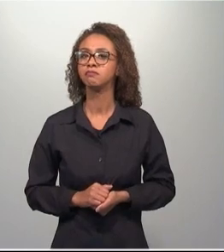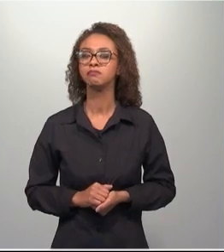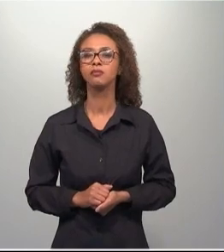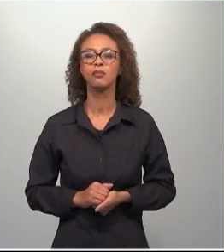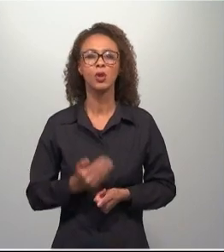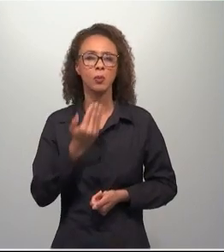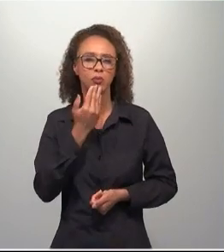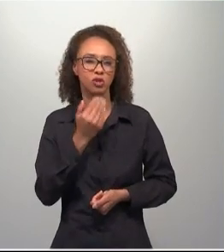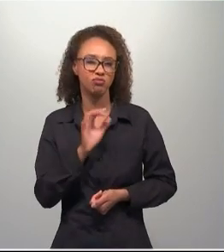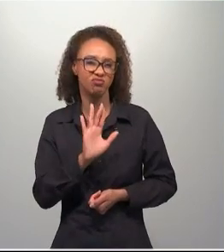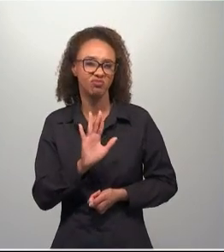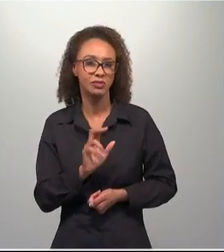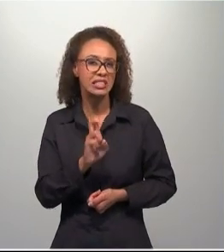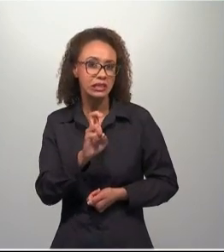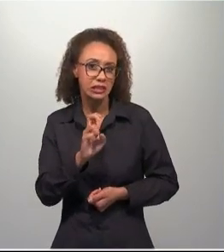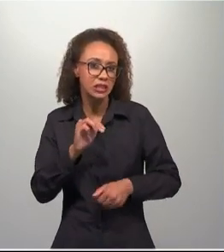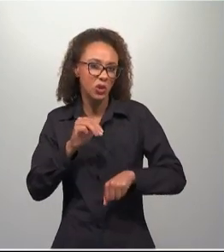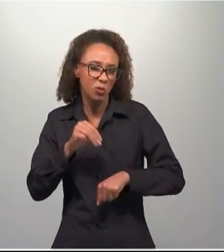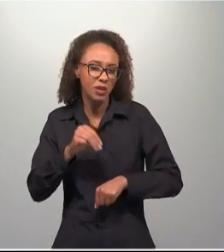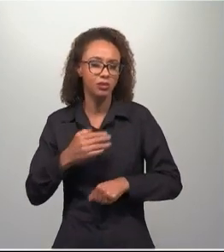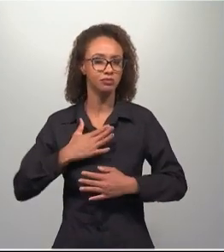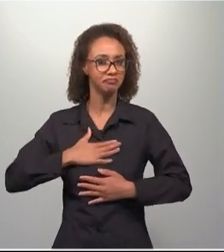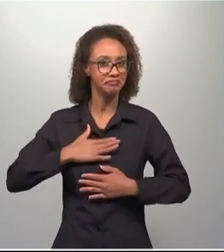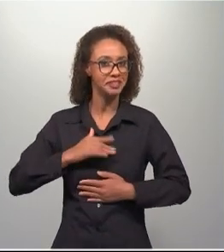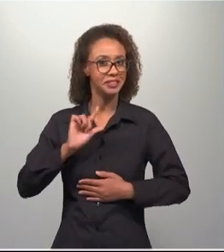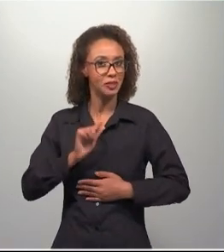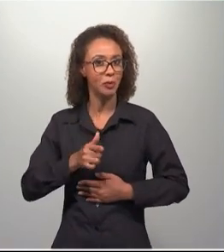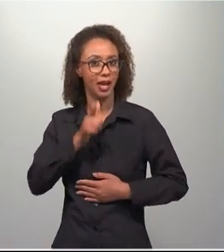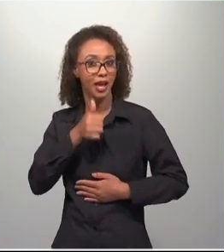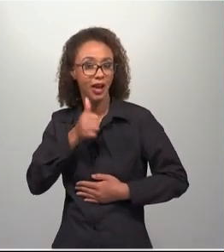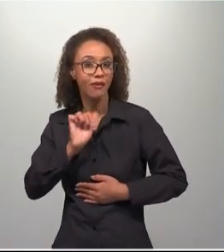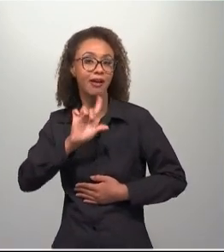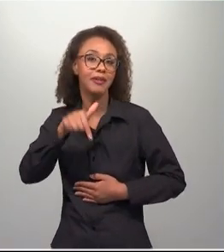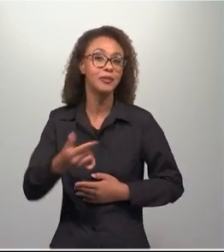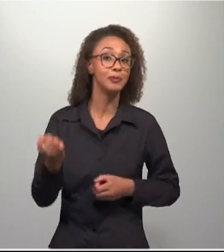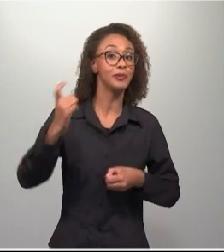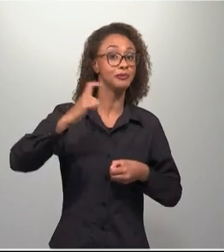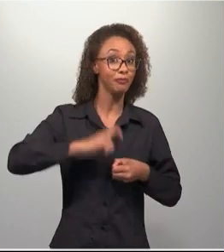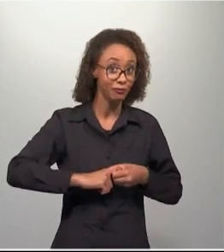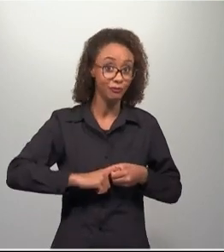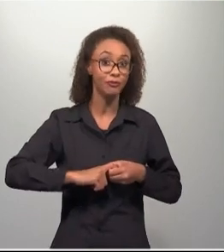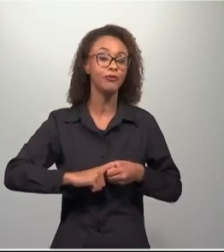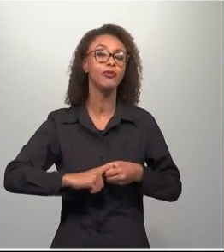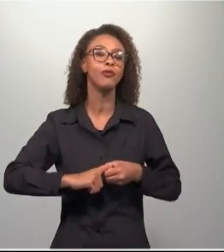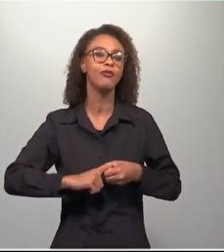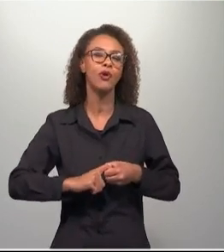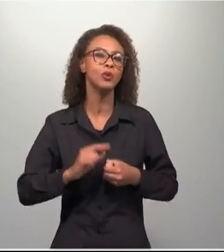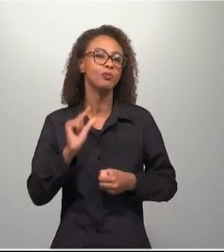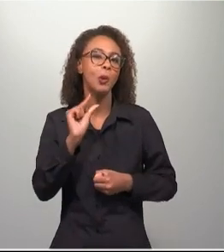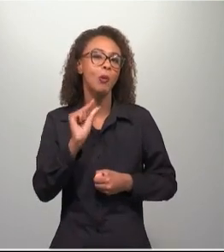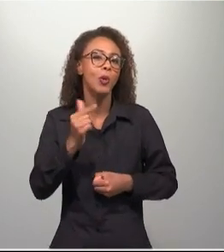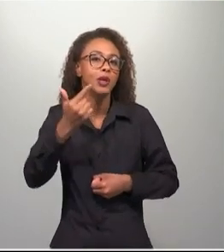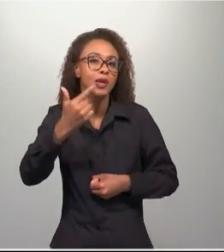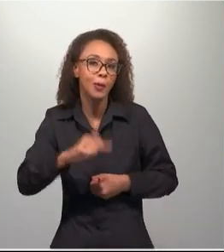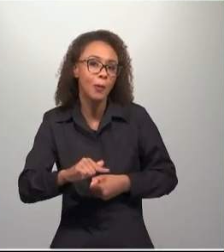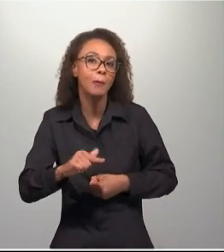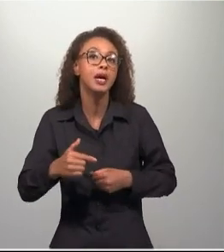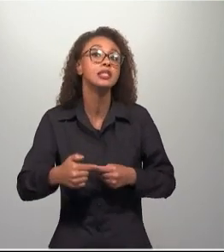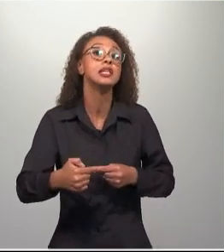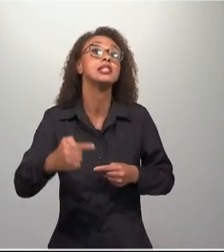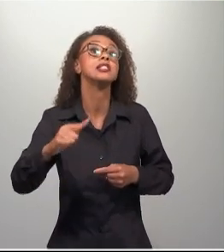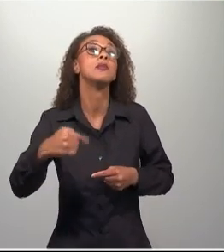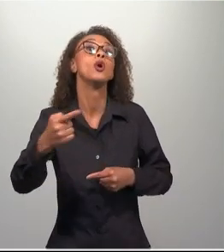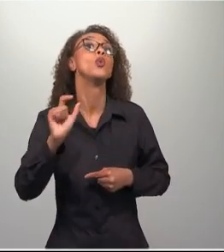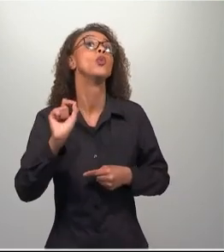cinco minutos pra gente poder descansar um pouquinho e voltamos pra ver mais 11 um pouquinho daquilo que nós vamos ver na